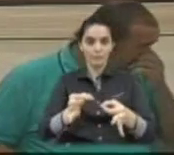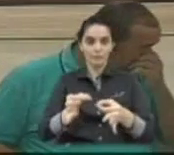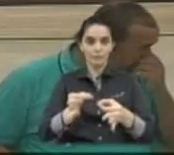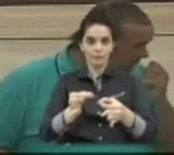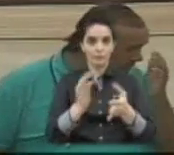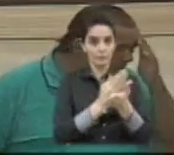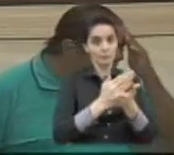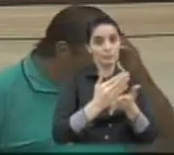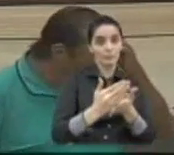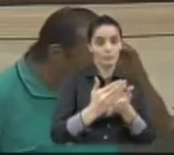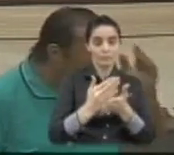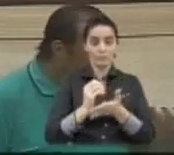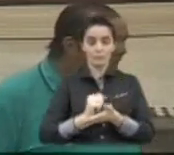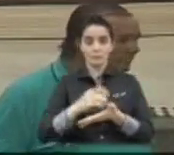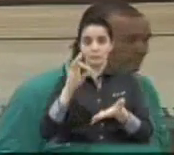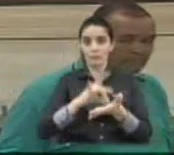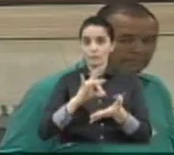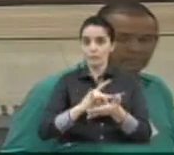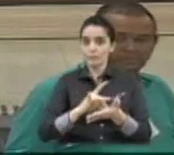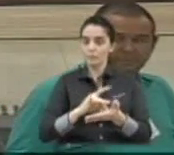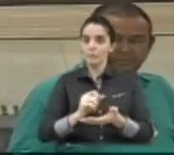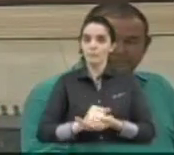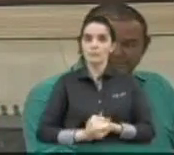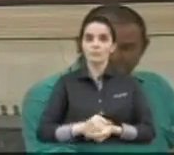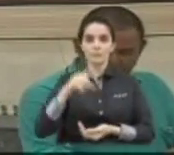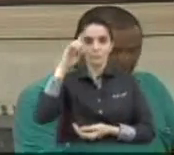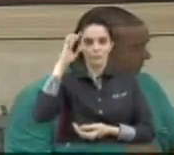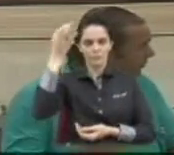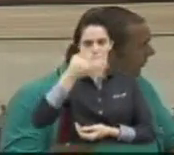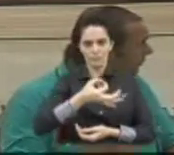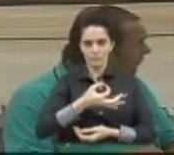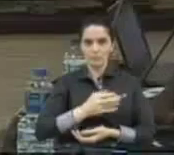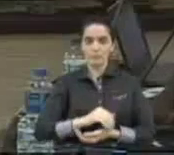inicial original, dentro da data prevista,